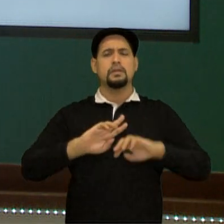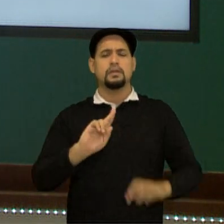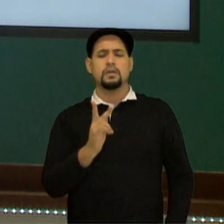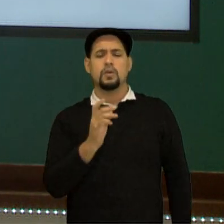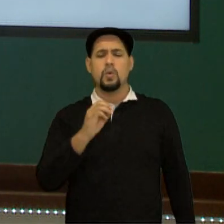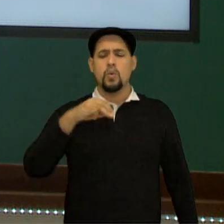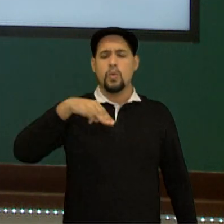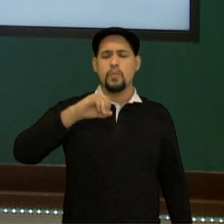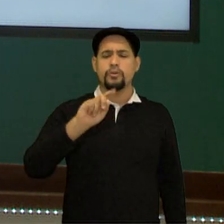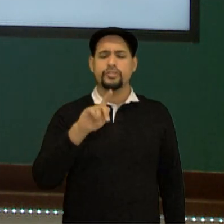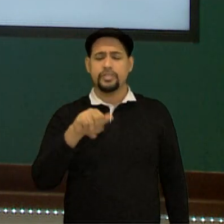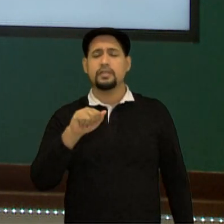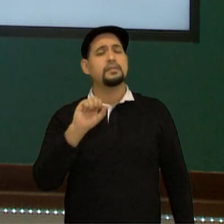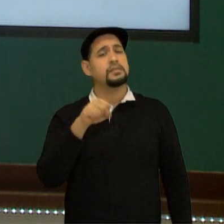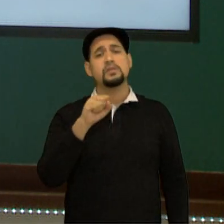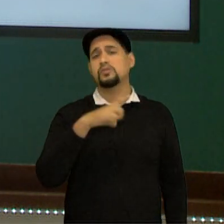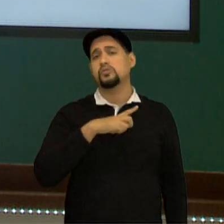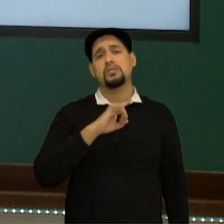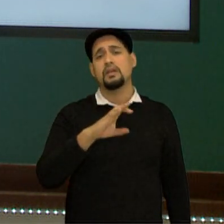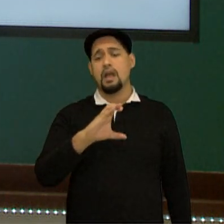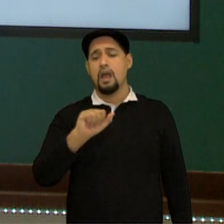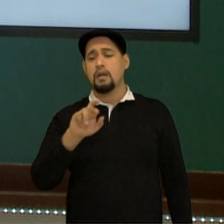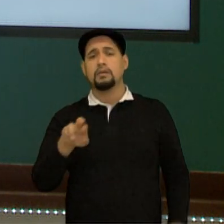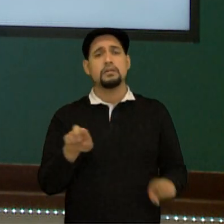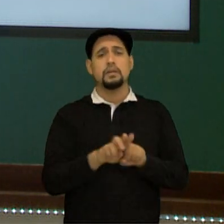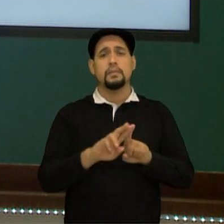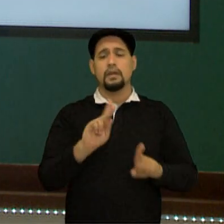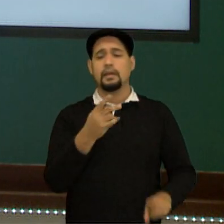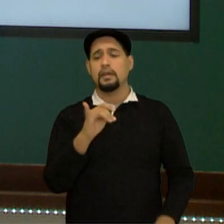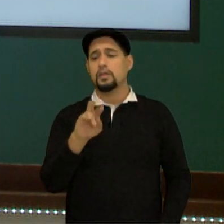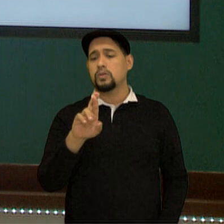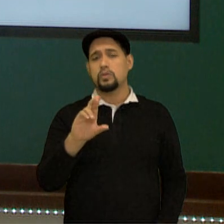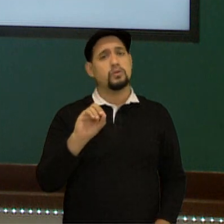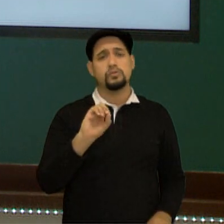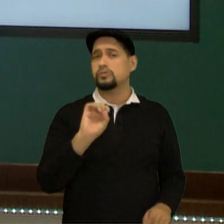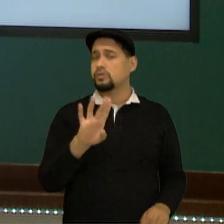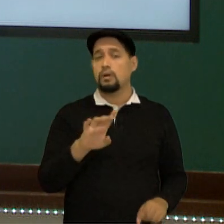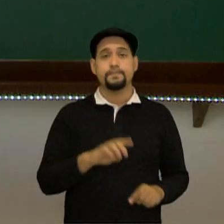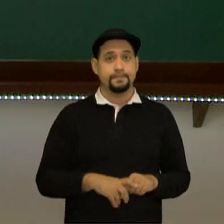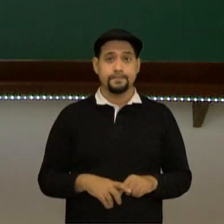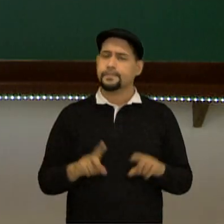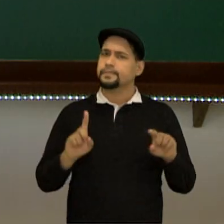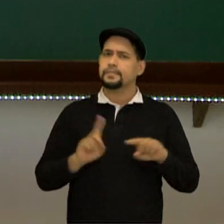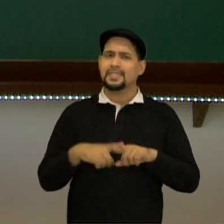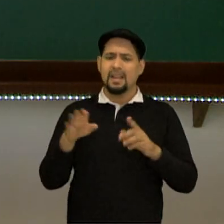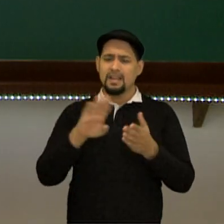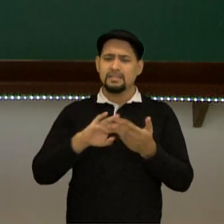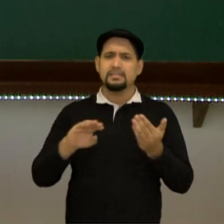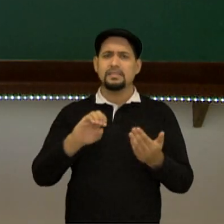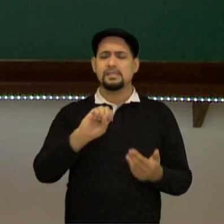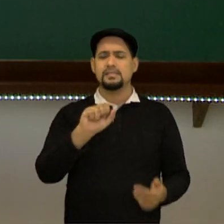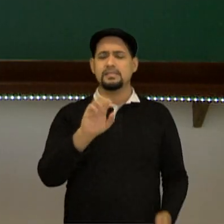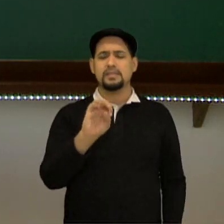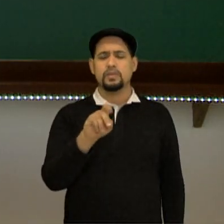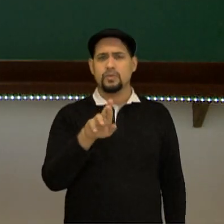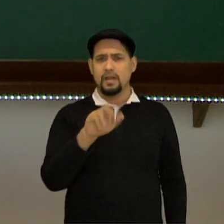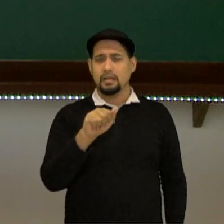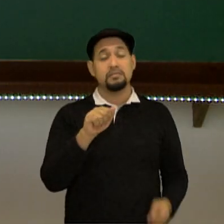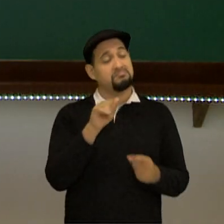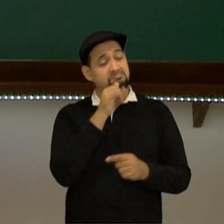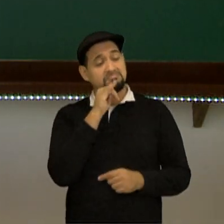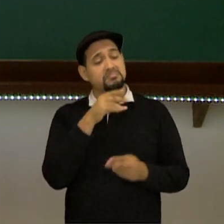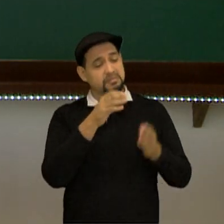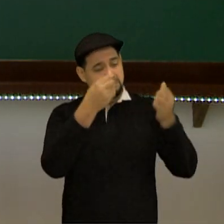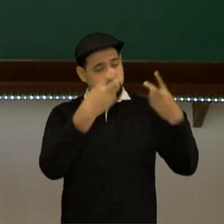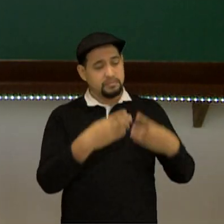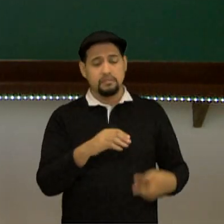homogênea? Sim, porque só tem carbonos e hidrogênios. Insaturada, professor? Na verdade, quando a gente diz que ela é